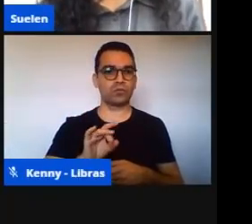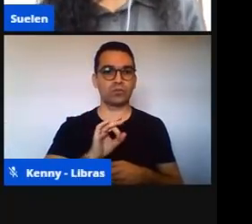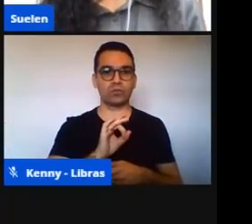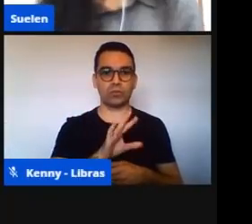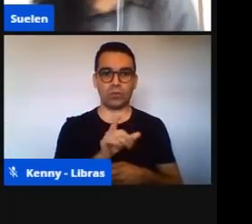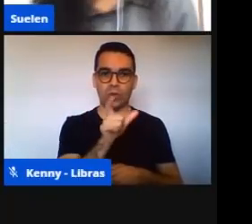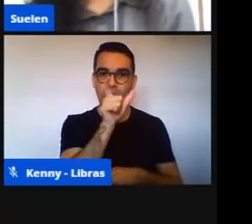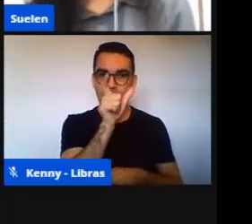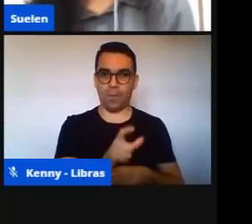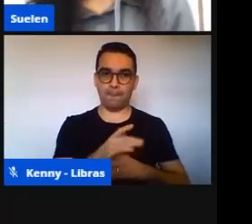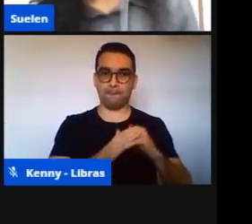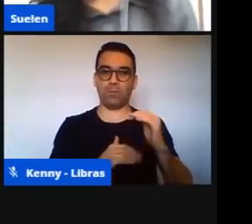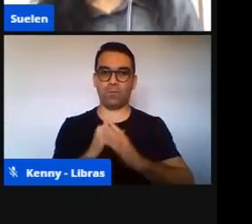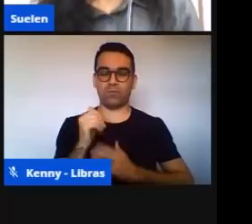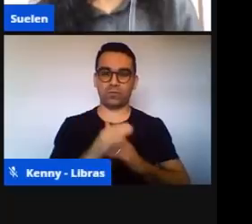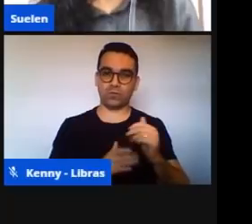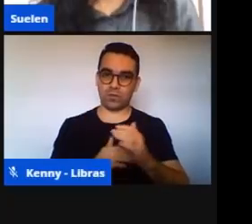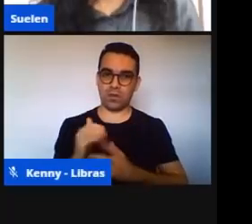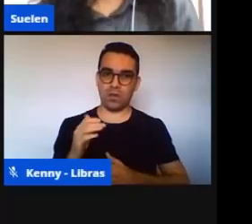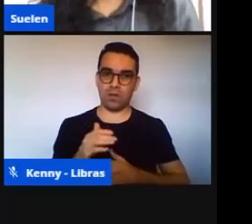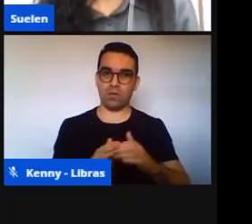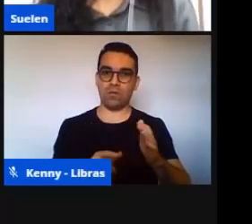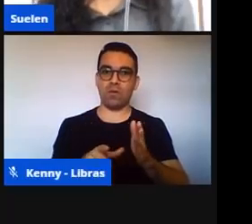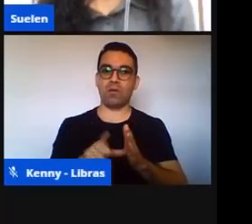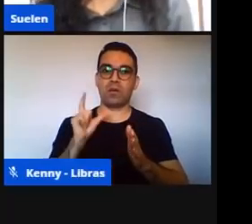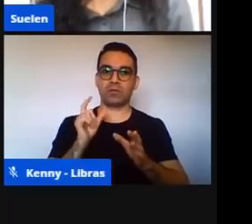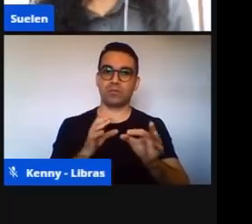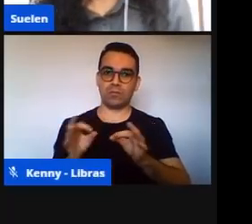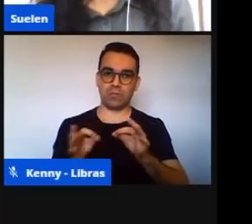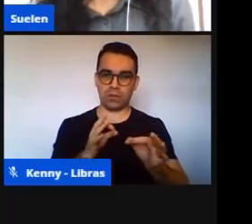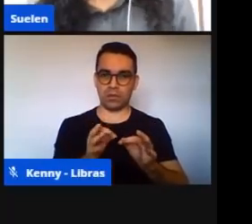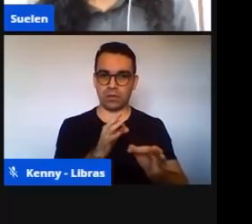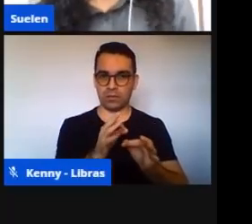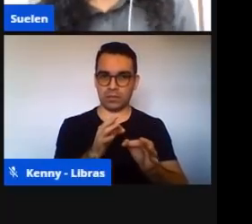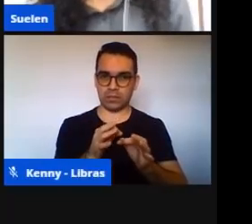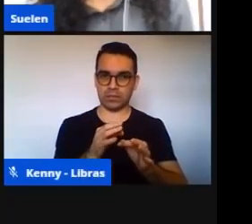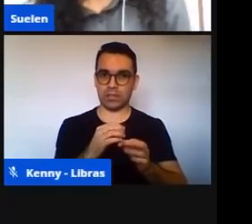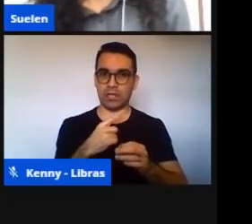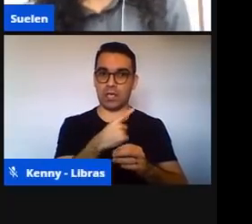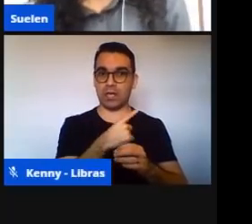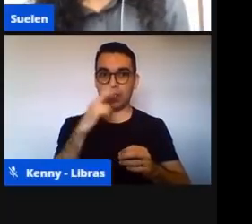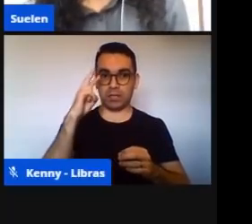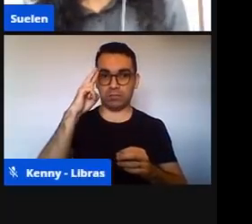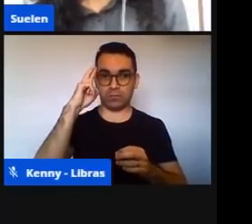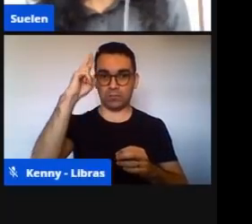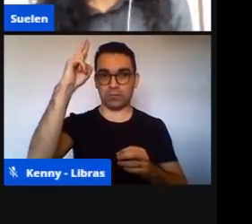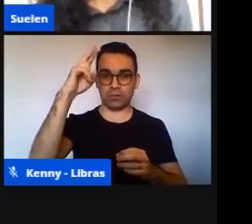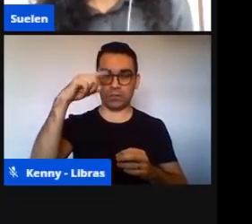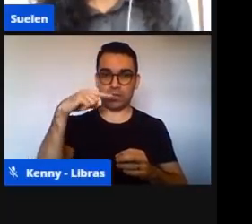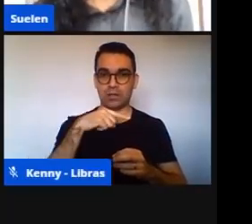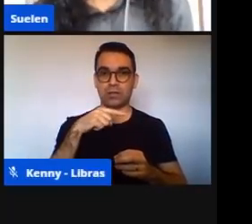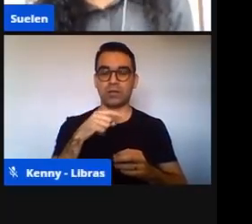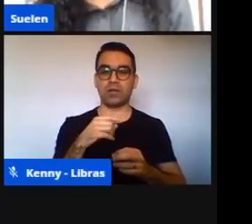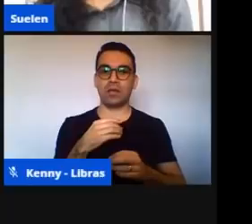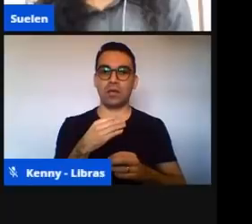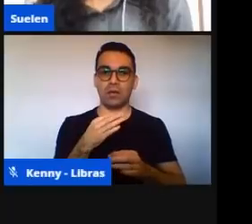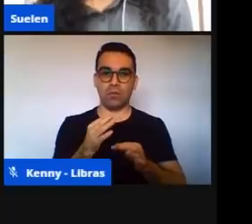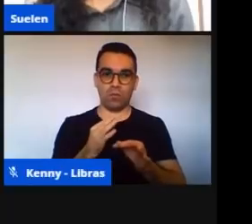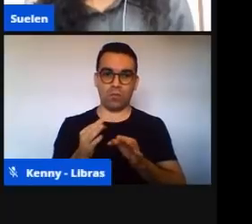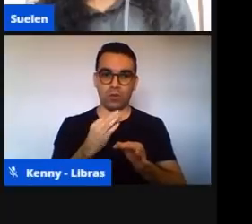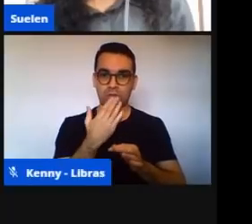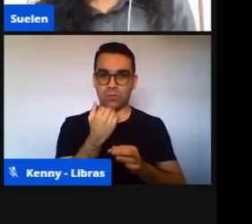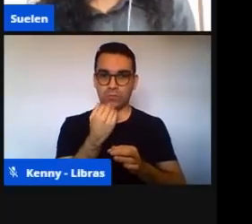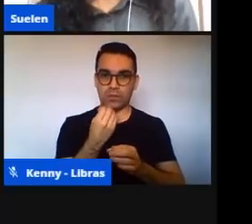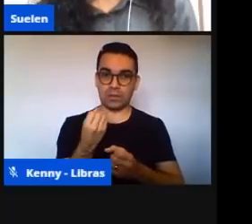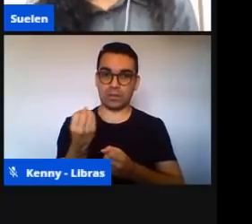E esse profissional ele tem que estar ali supervisionando, verificando como está sendo a conduta dessas crianças durante